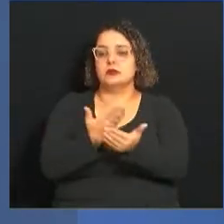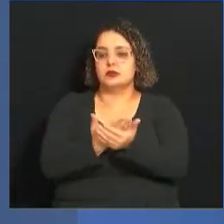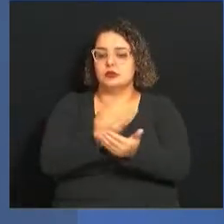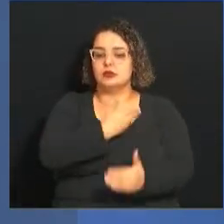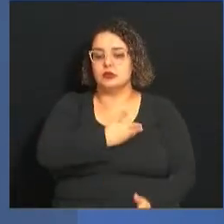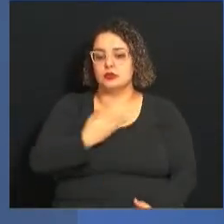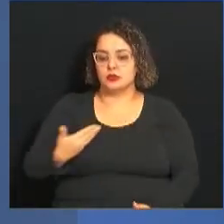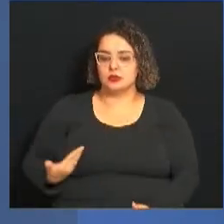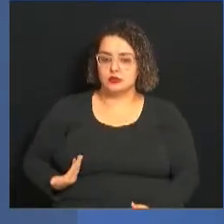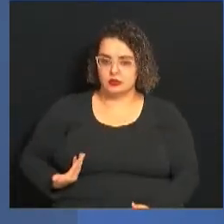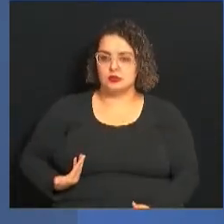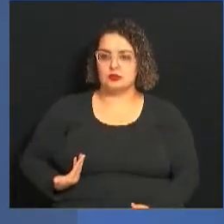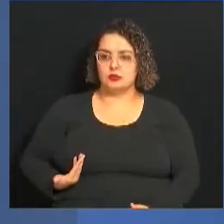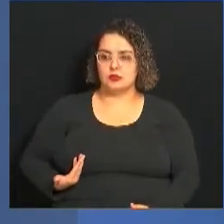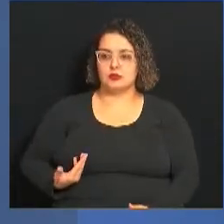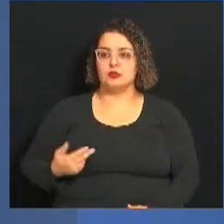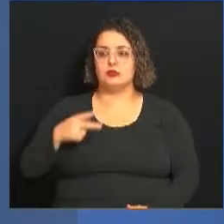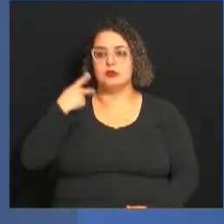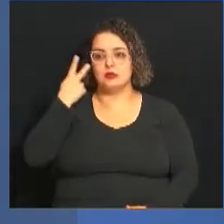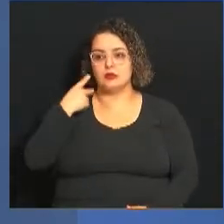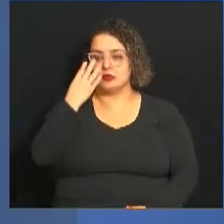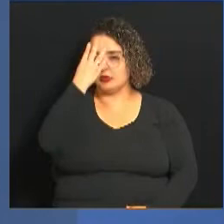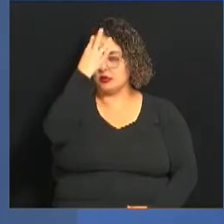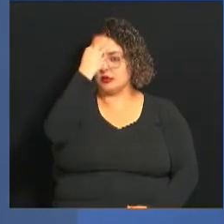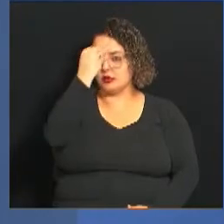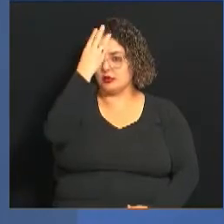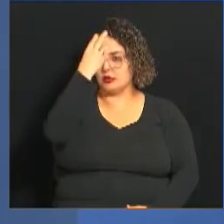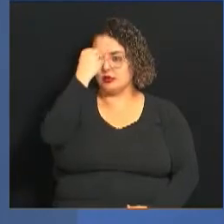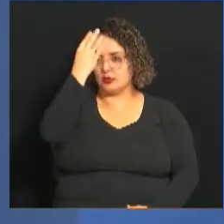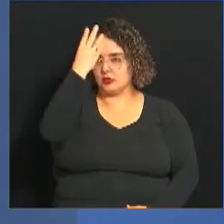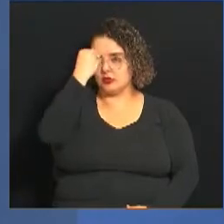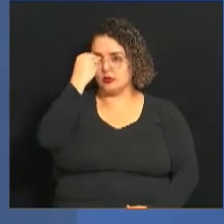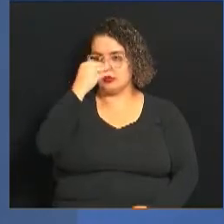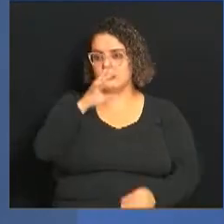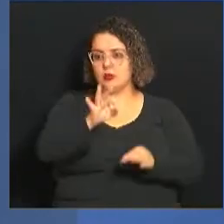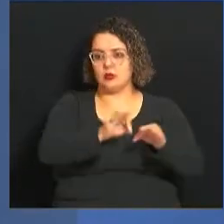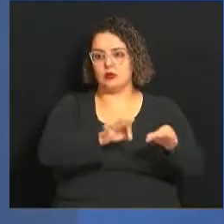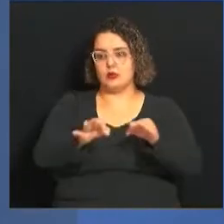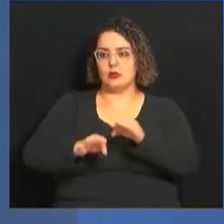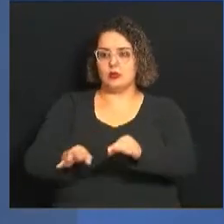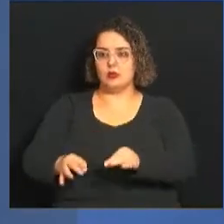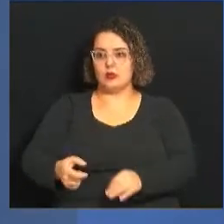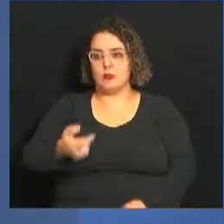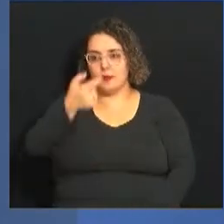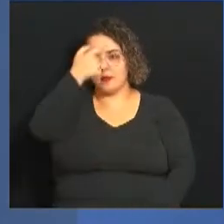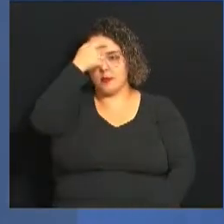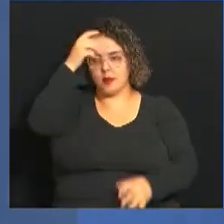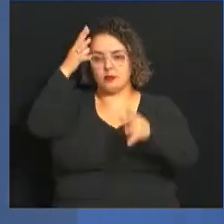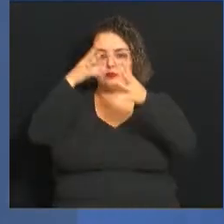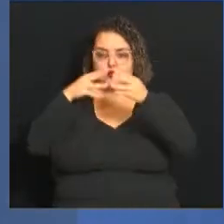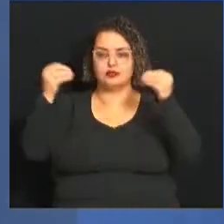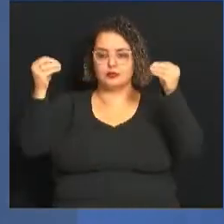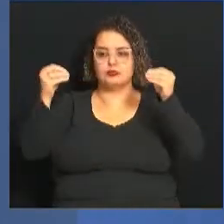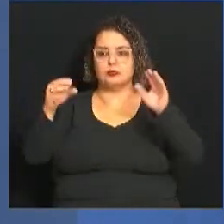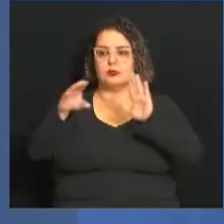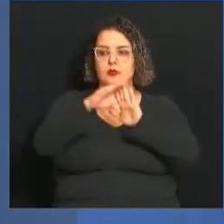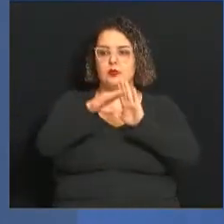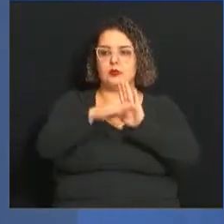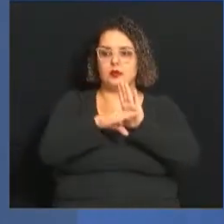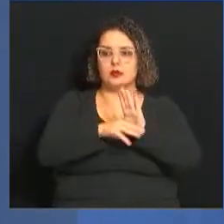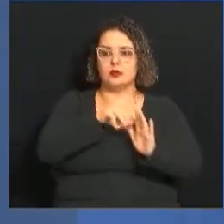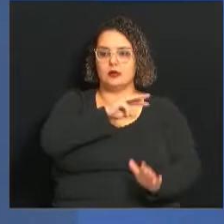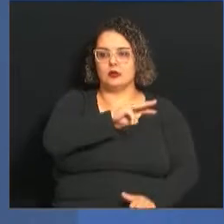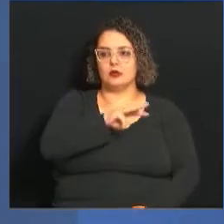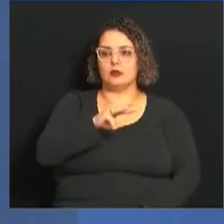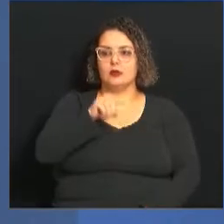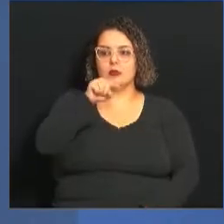o projeto do vereador Jair da Farmácia, que institui o programa Mente Limpa. E a pauta completa está no site